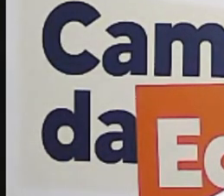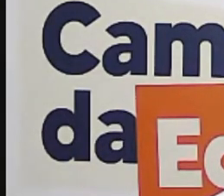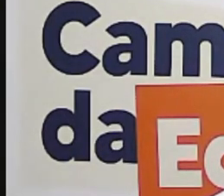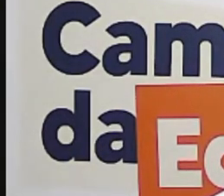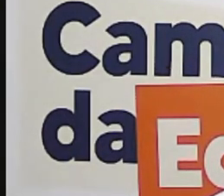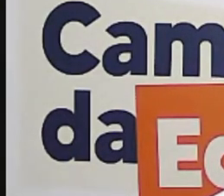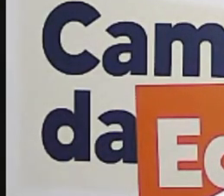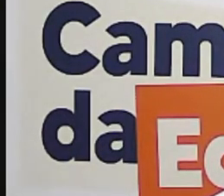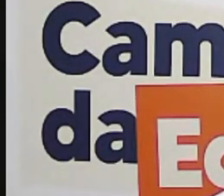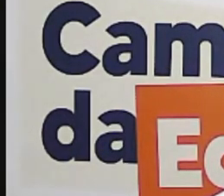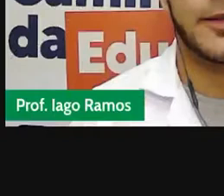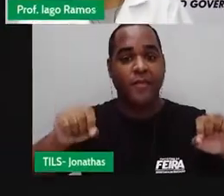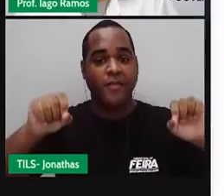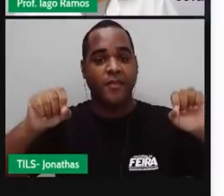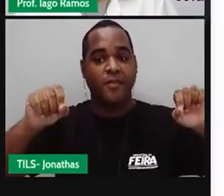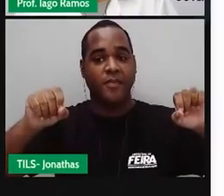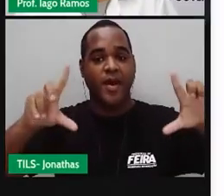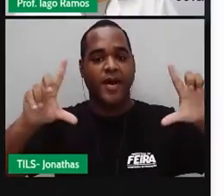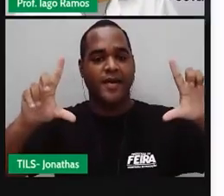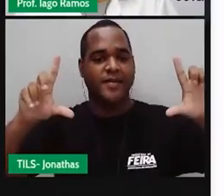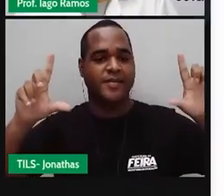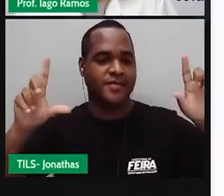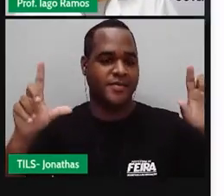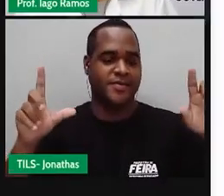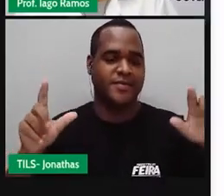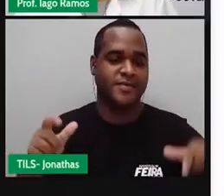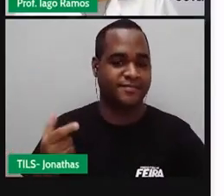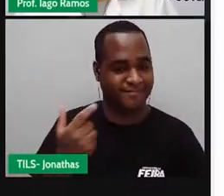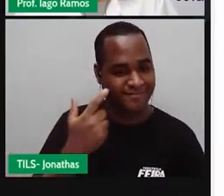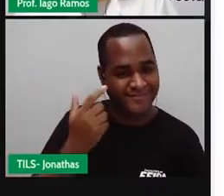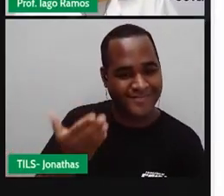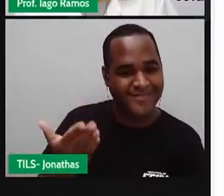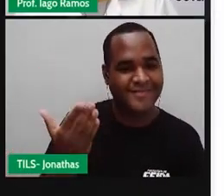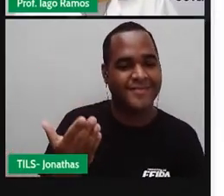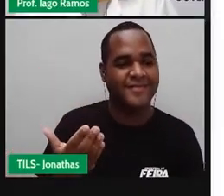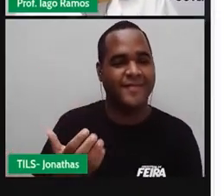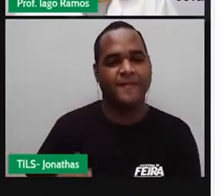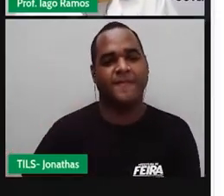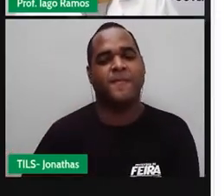aí olha só como num passe de mágica aí